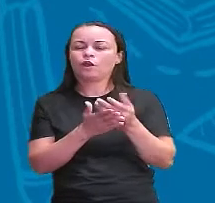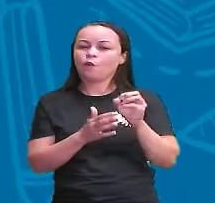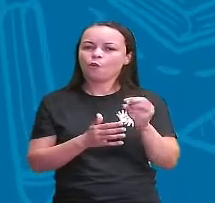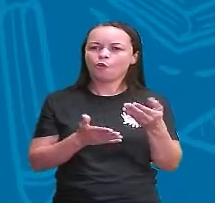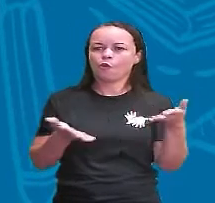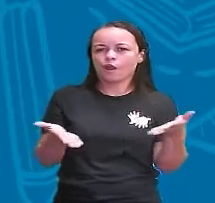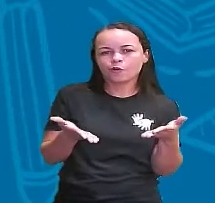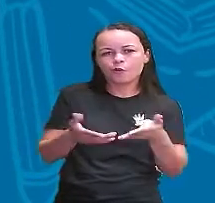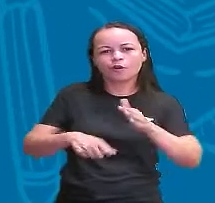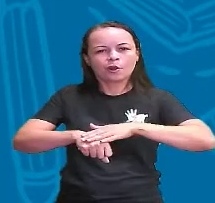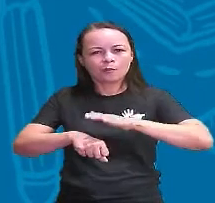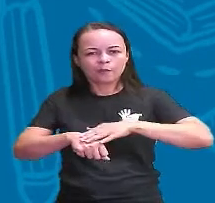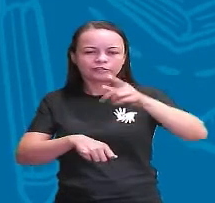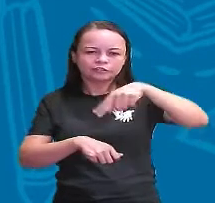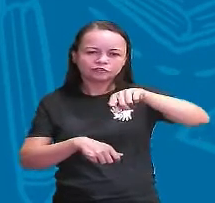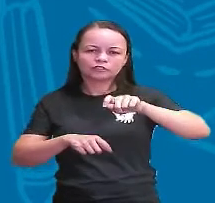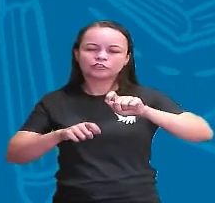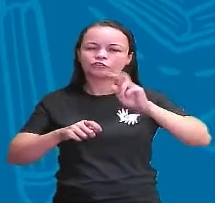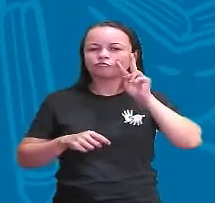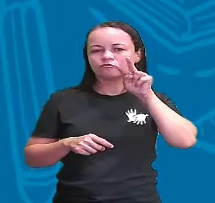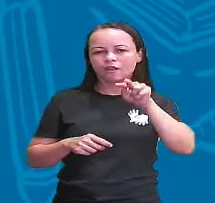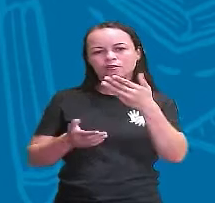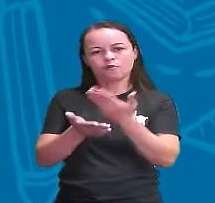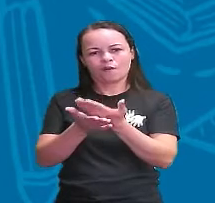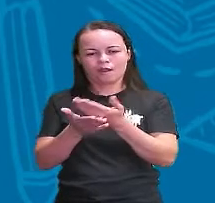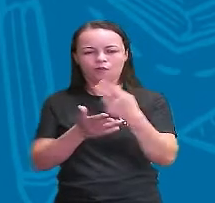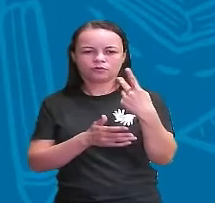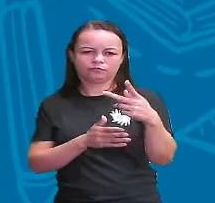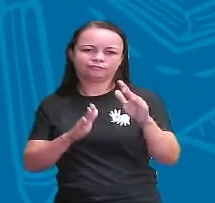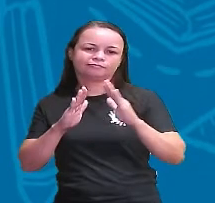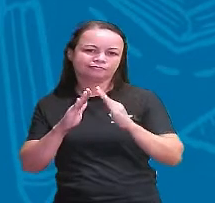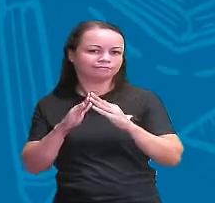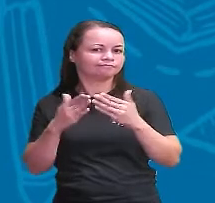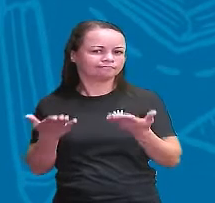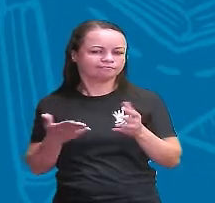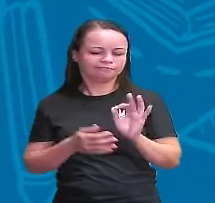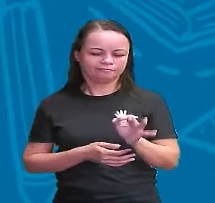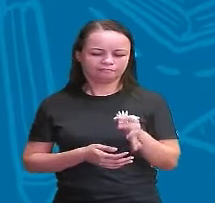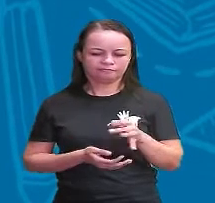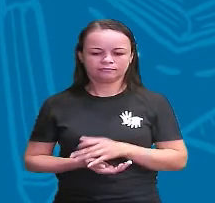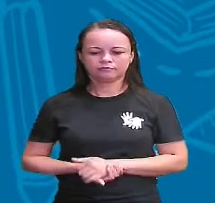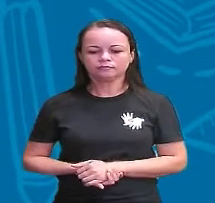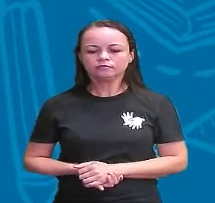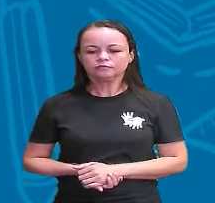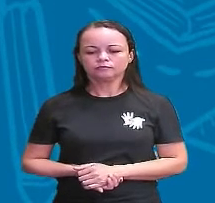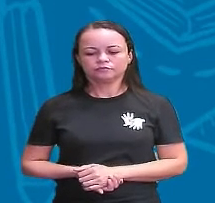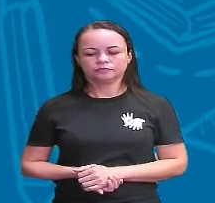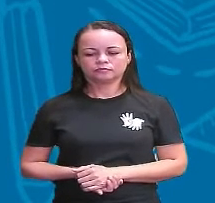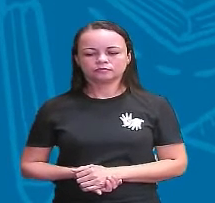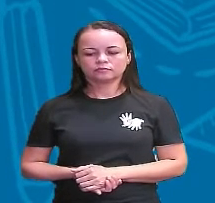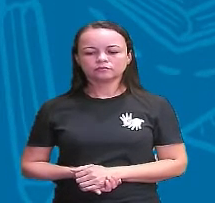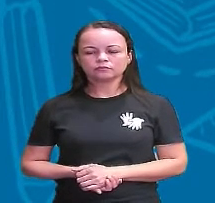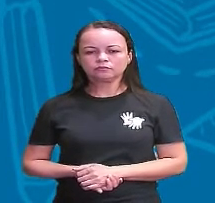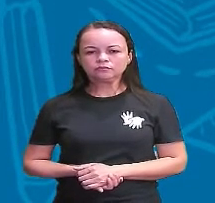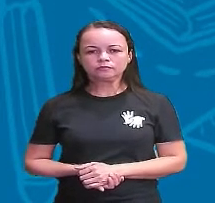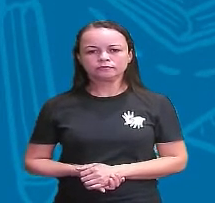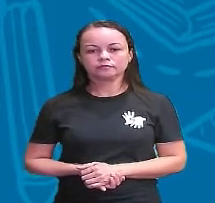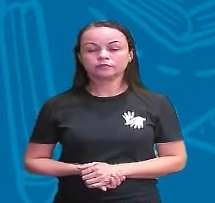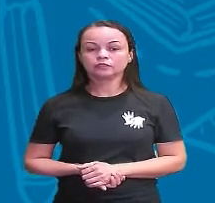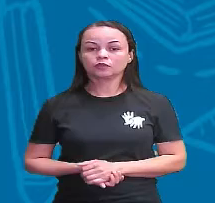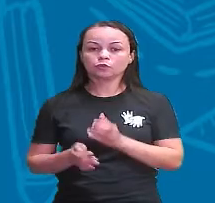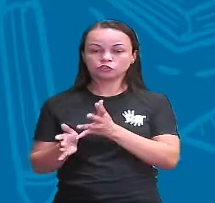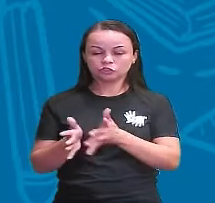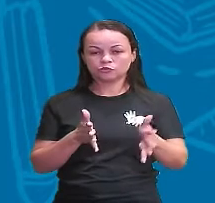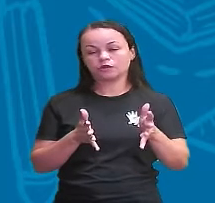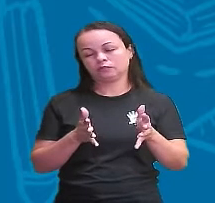momento aí que você está assistindo a essa aula de ciências aí na sua casa, tá certo? E continuando aqui a respeito dos